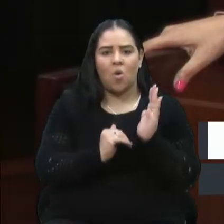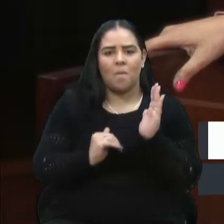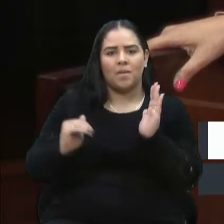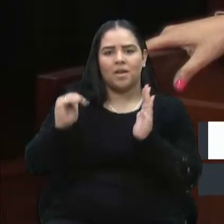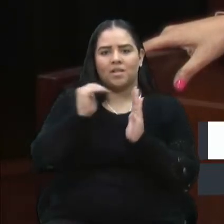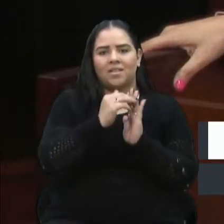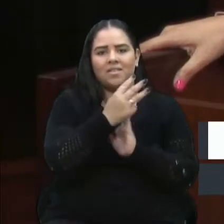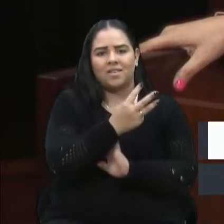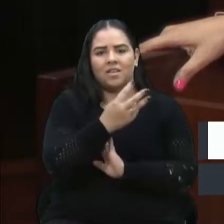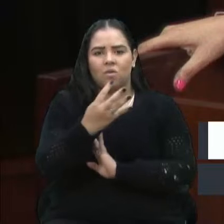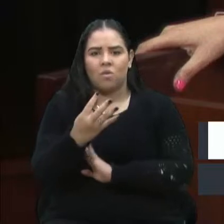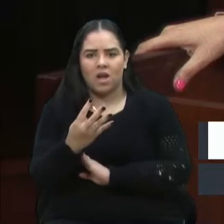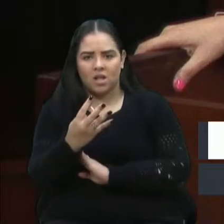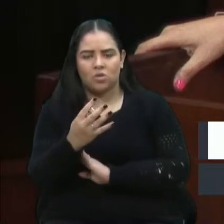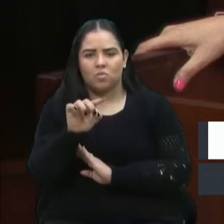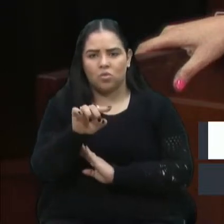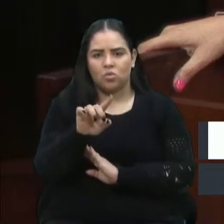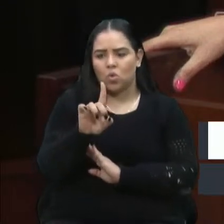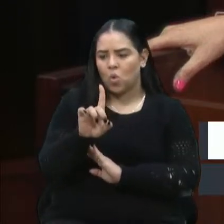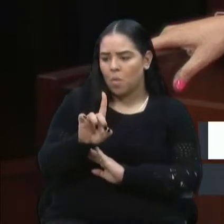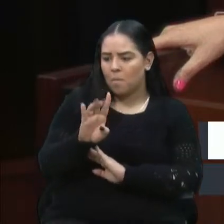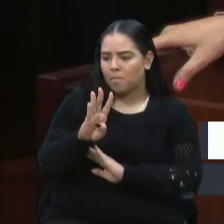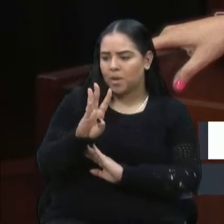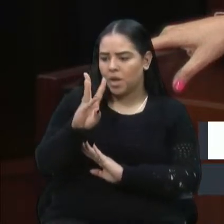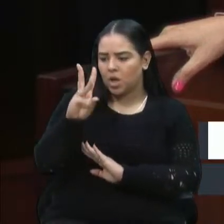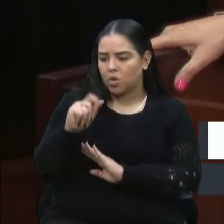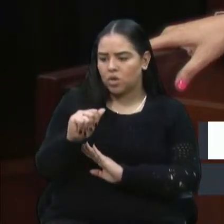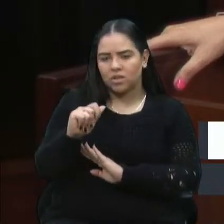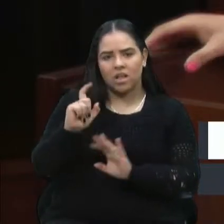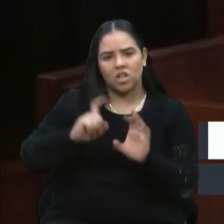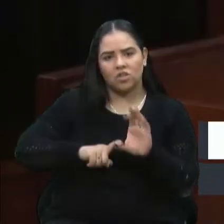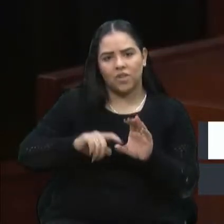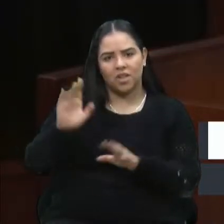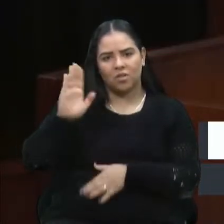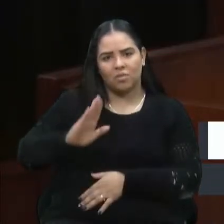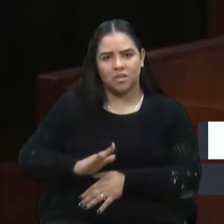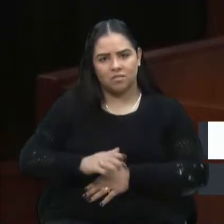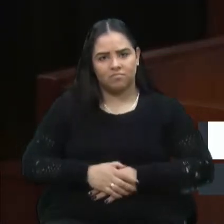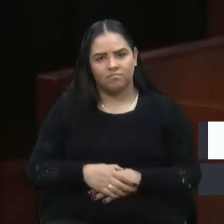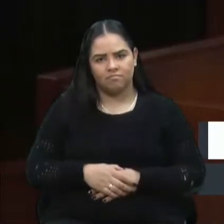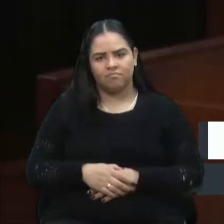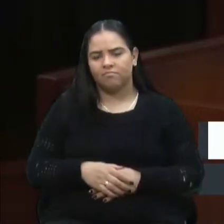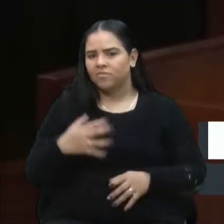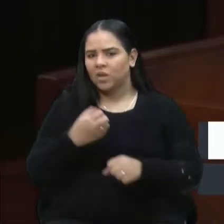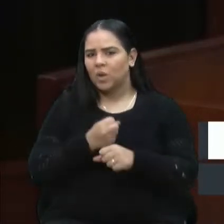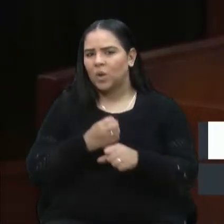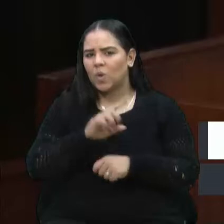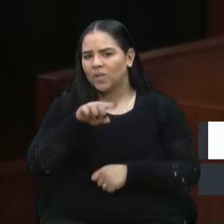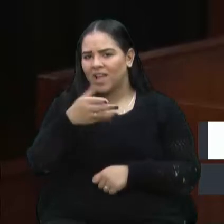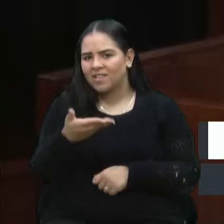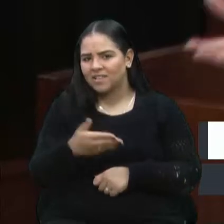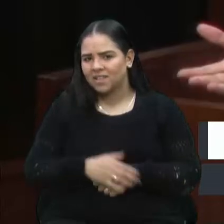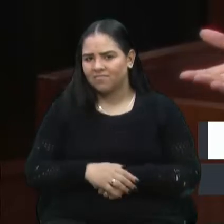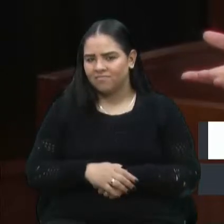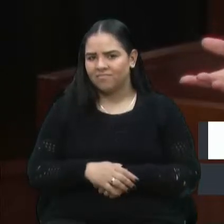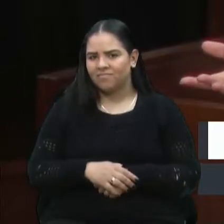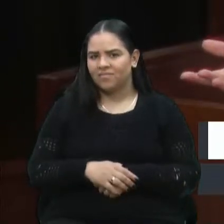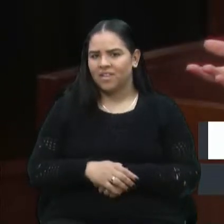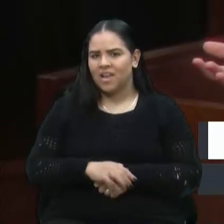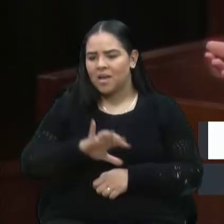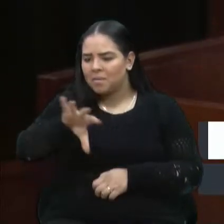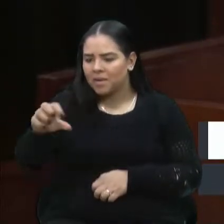bilhão a dívida interna do Brasil. Então, que conta é essa? É tirar dinheiro do